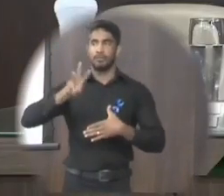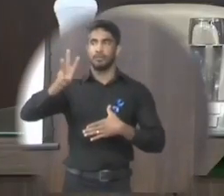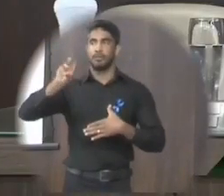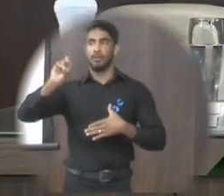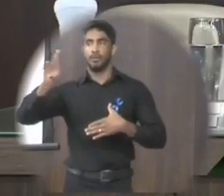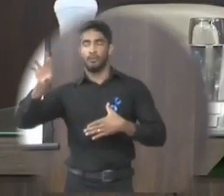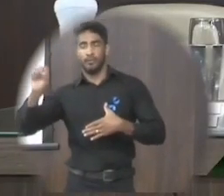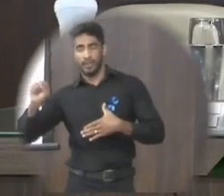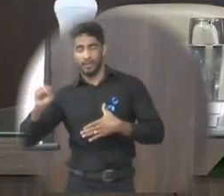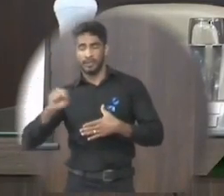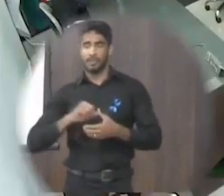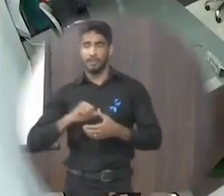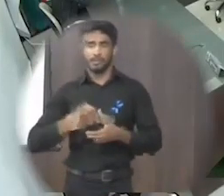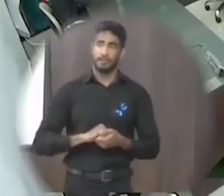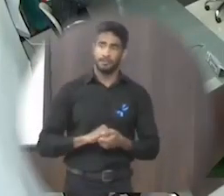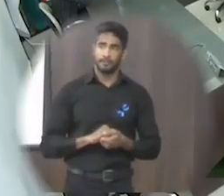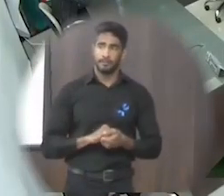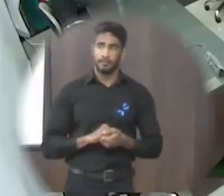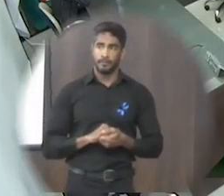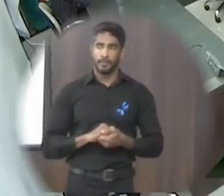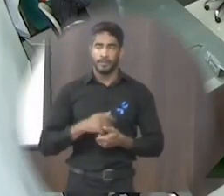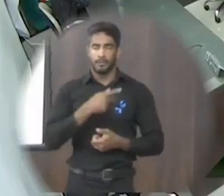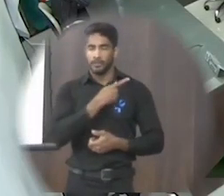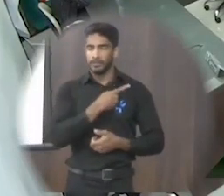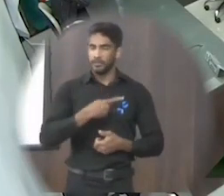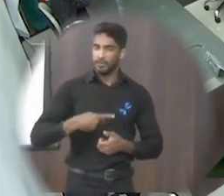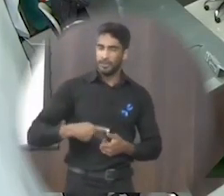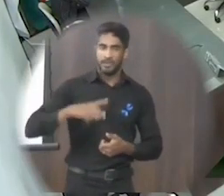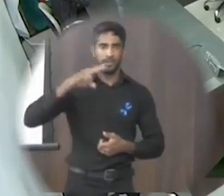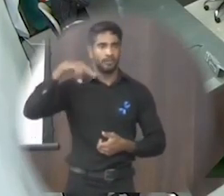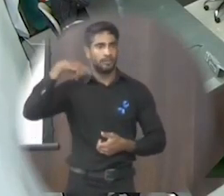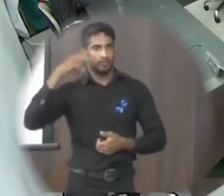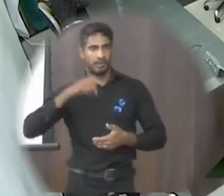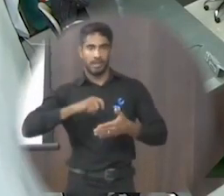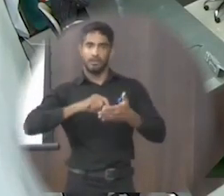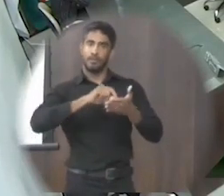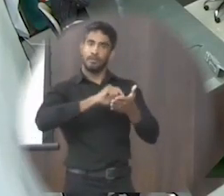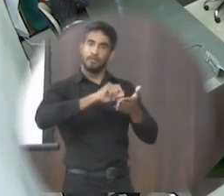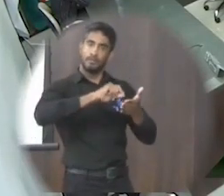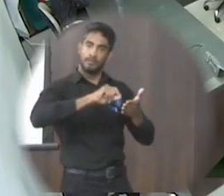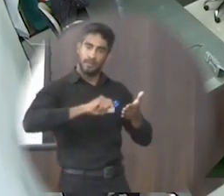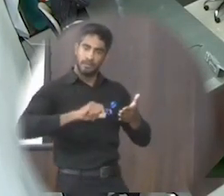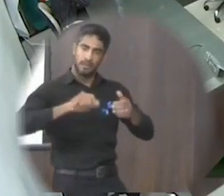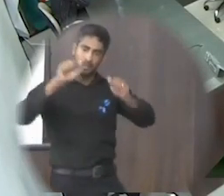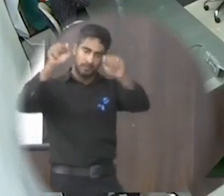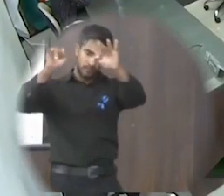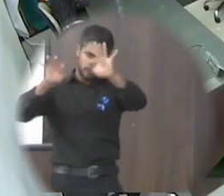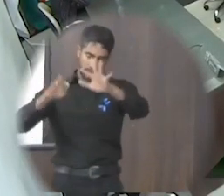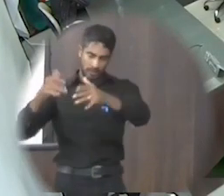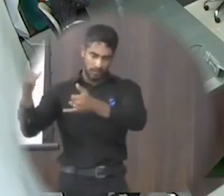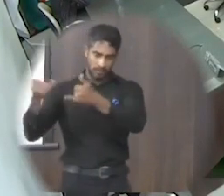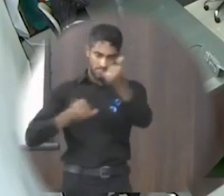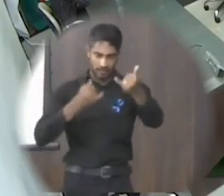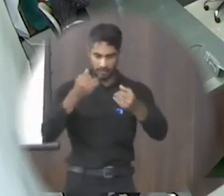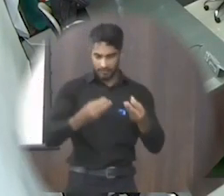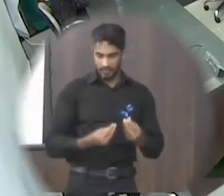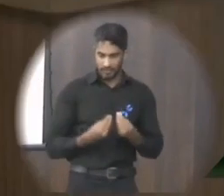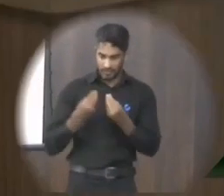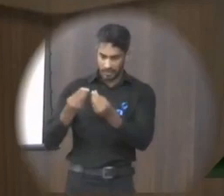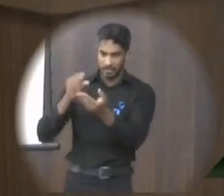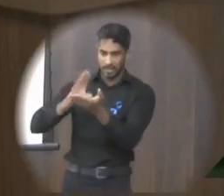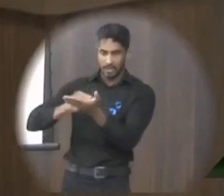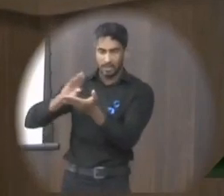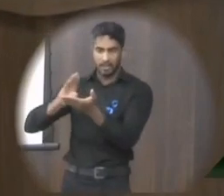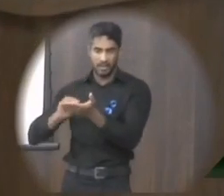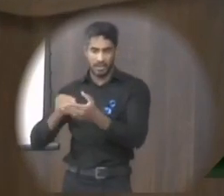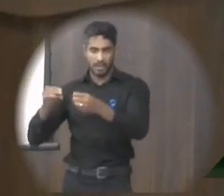Lopes. Excelentíssimo senhor presidente, o vereador subassinado vem após ouvido plenário na forma regimental requerer que conste em ata moção com